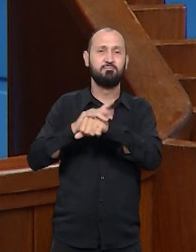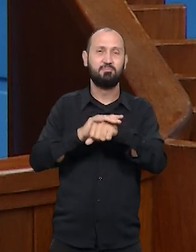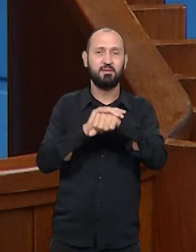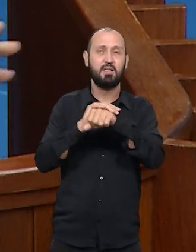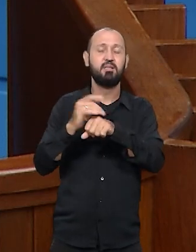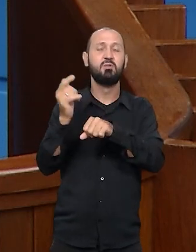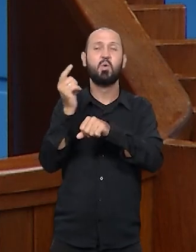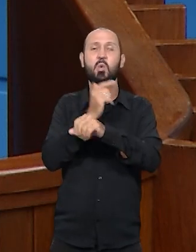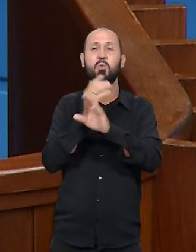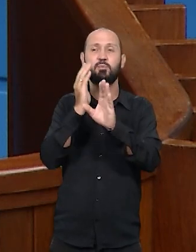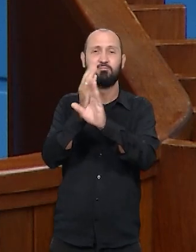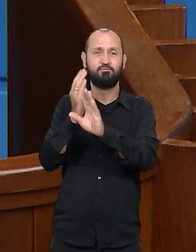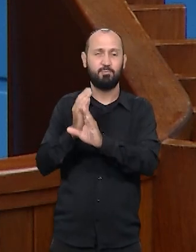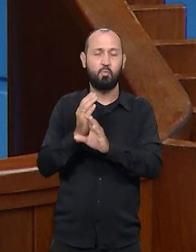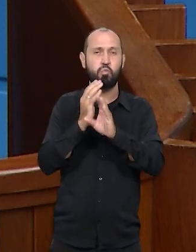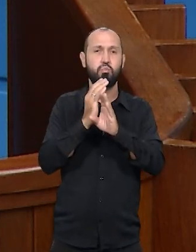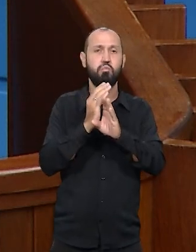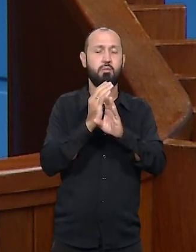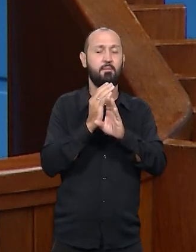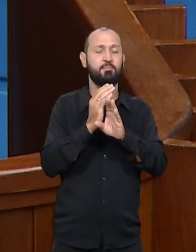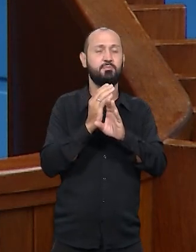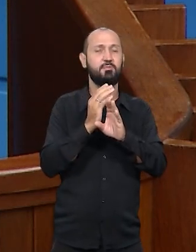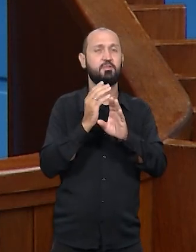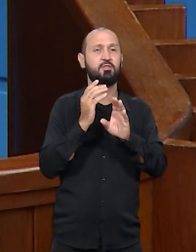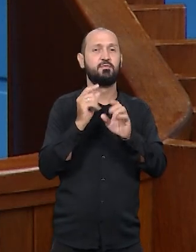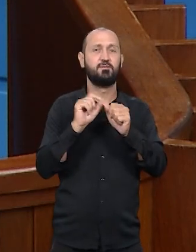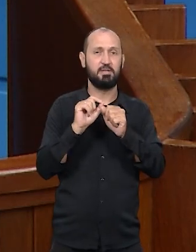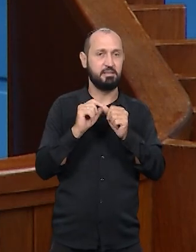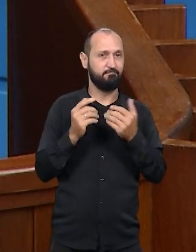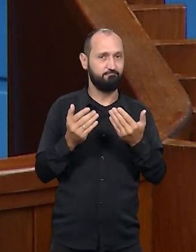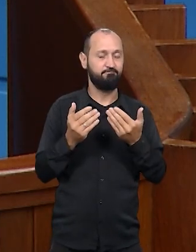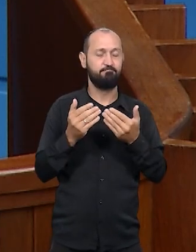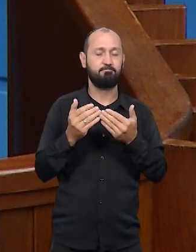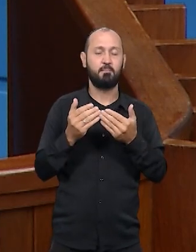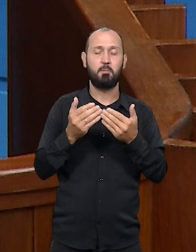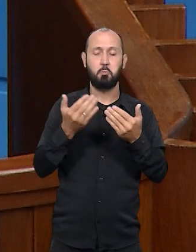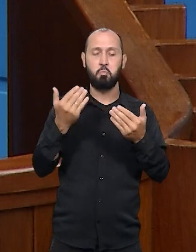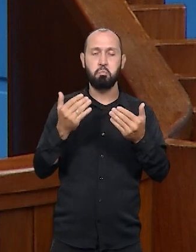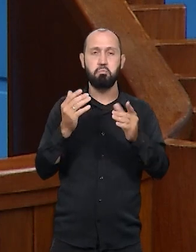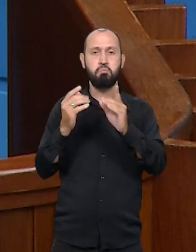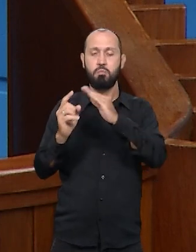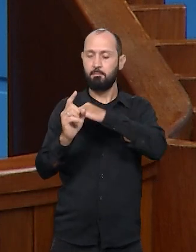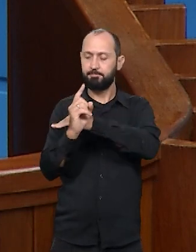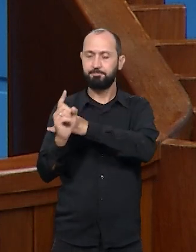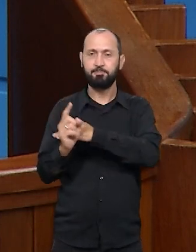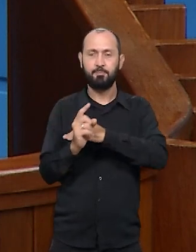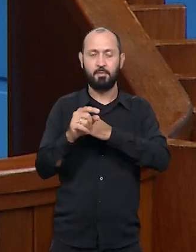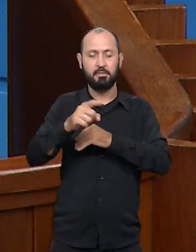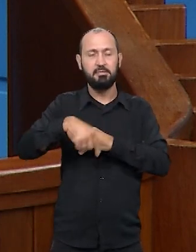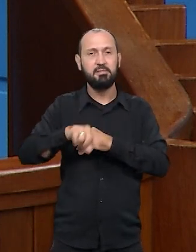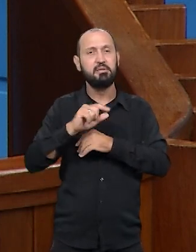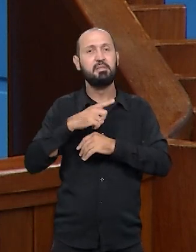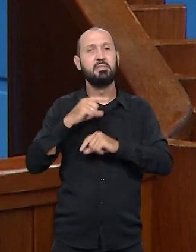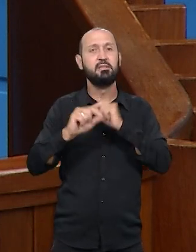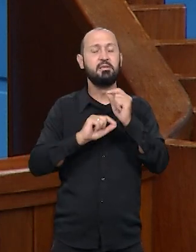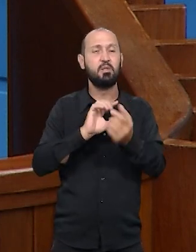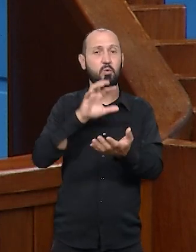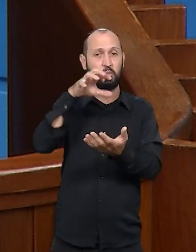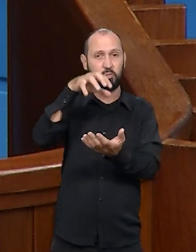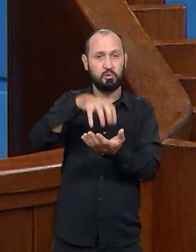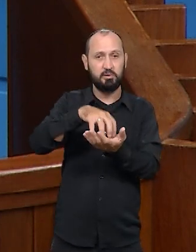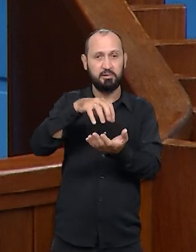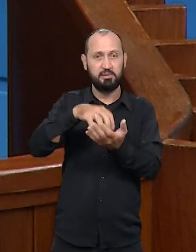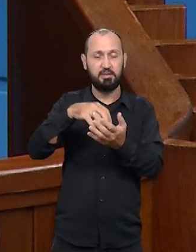que somente eles têm a condição necessária de diagnosticar dentre os atendimentos